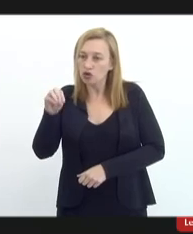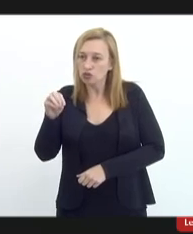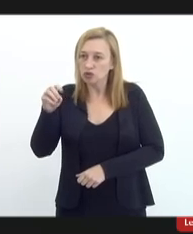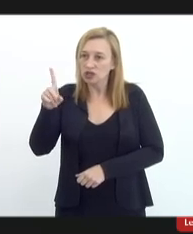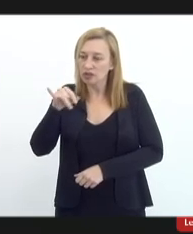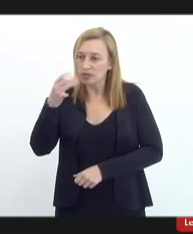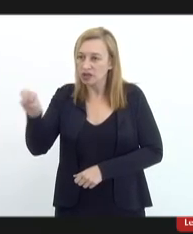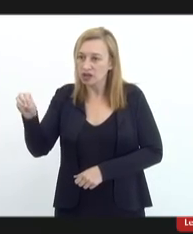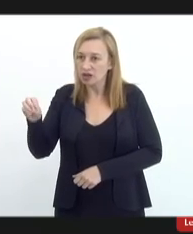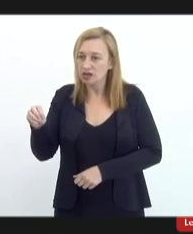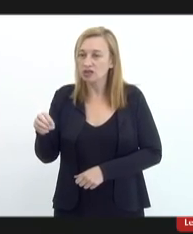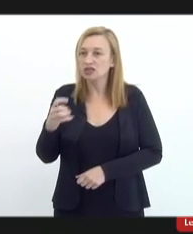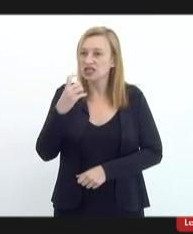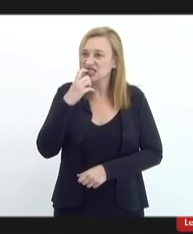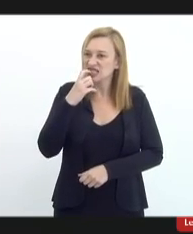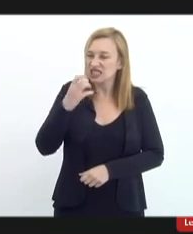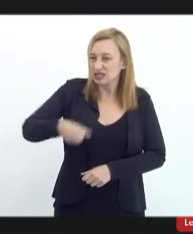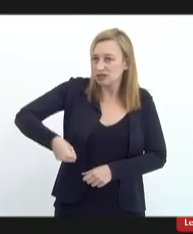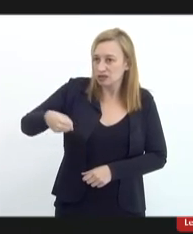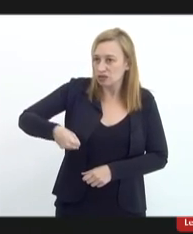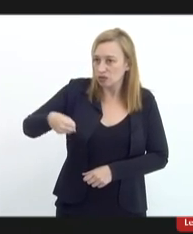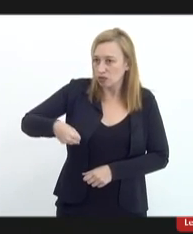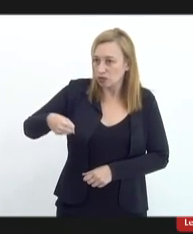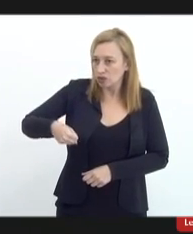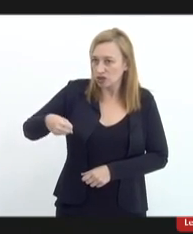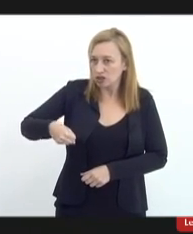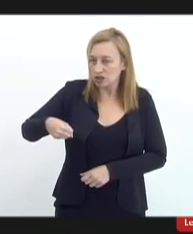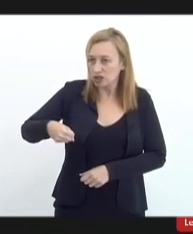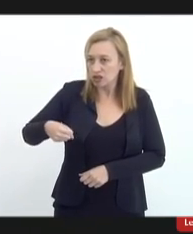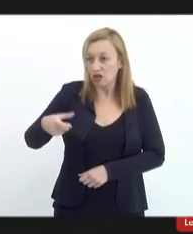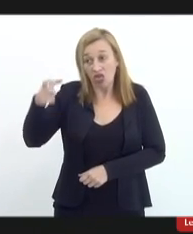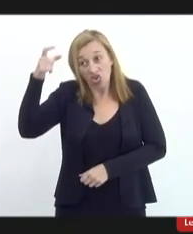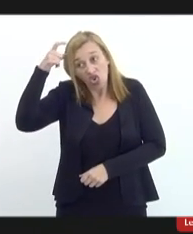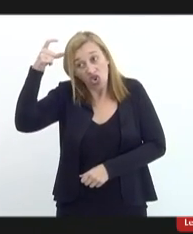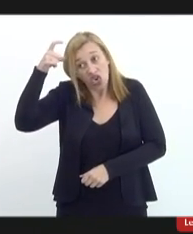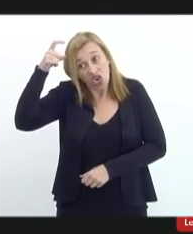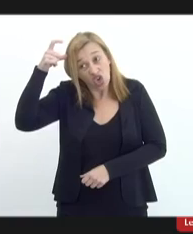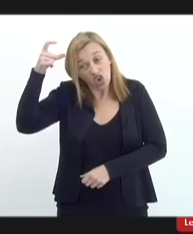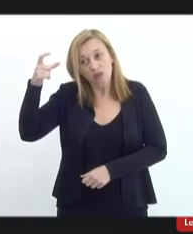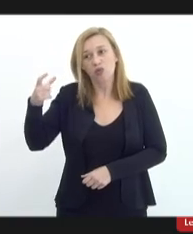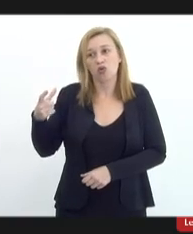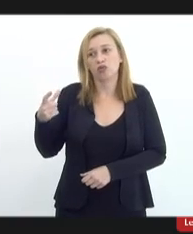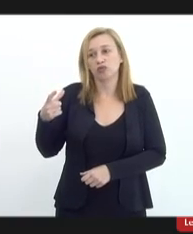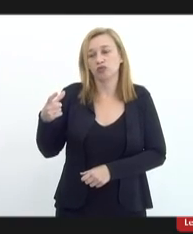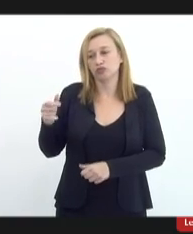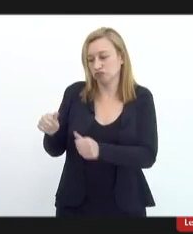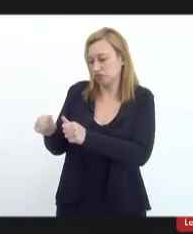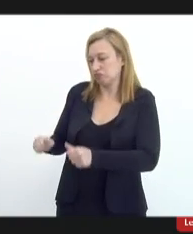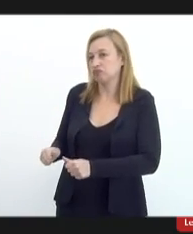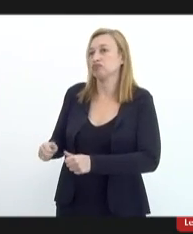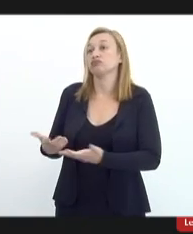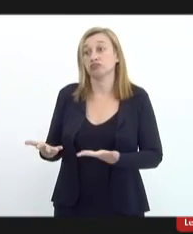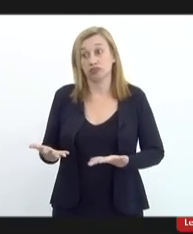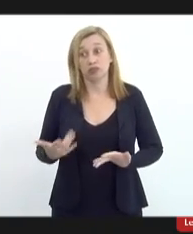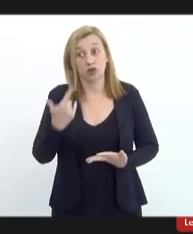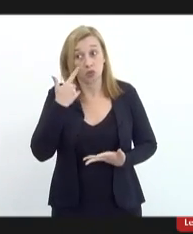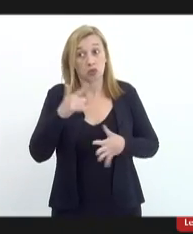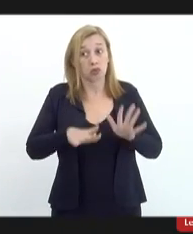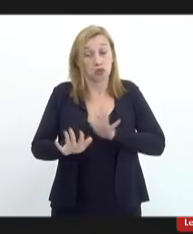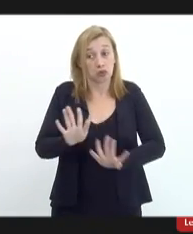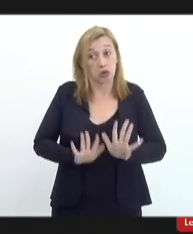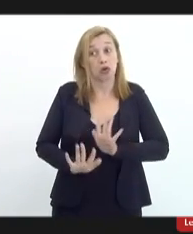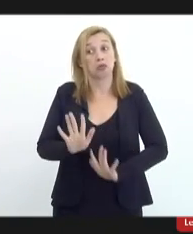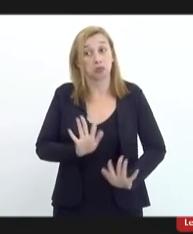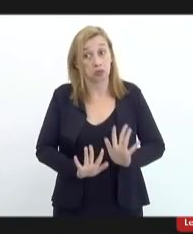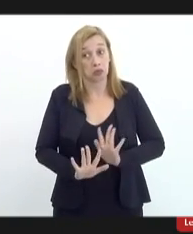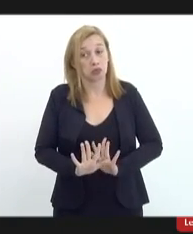endemoniados. Mas se trocar por um saquinho que não tem imagem do Código de Damião, os doces deixam de serem endemoniados.